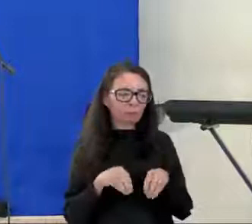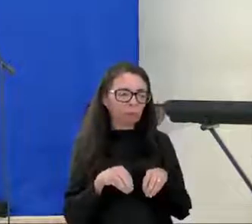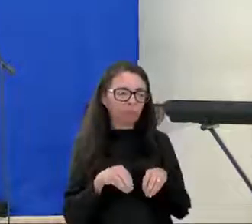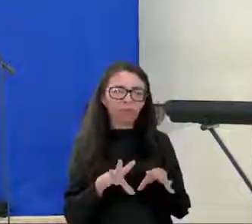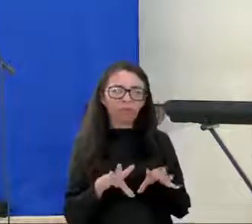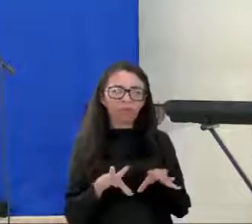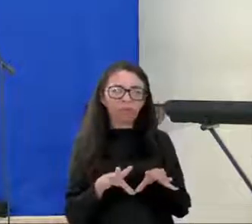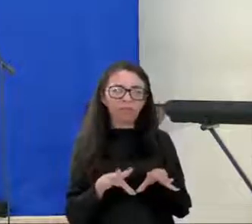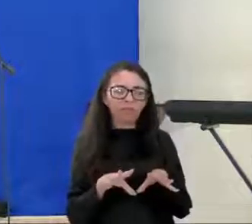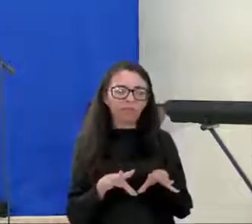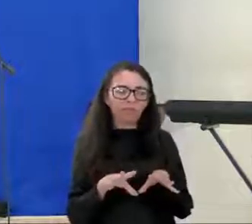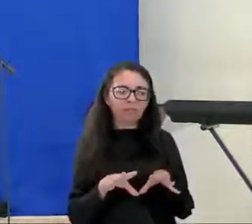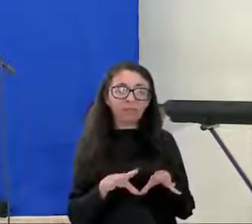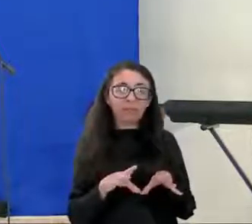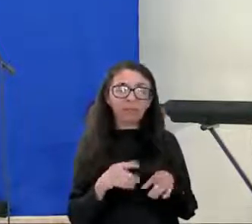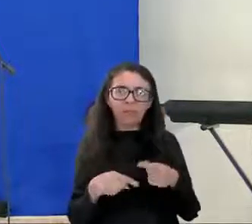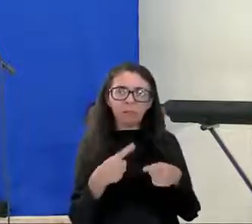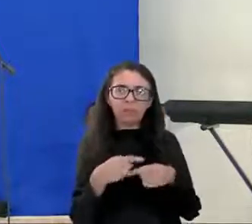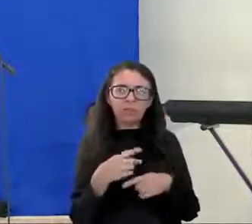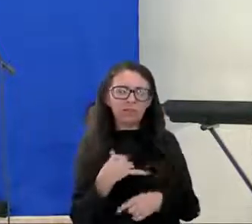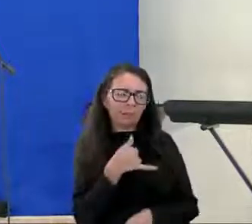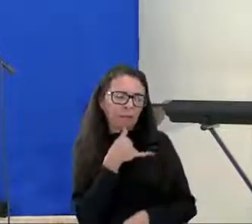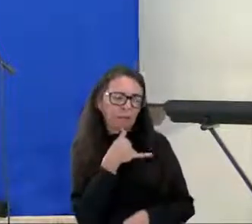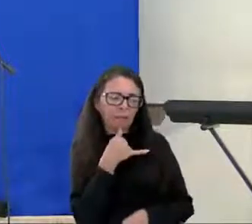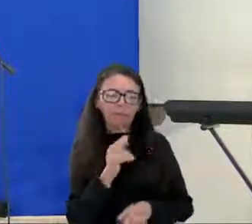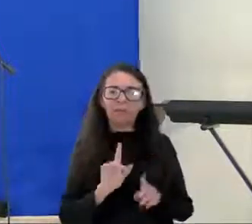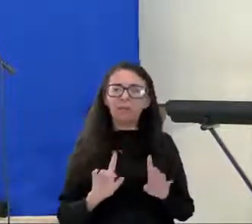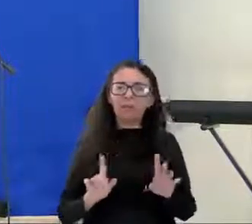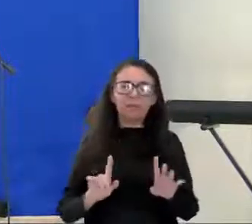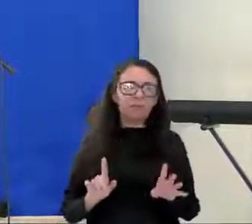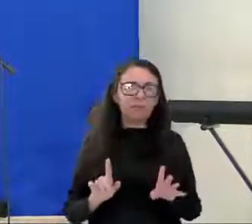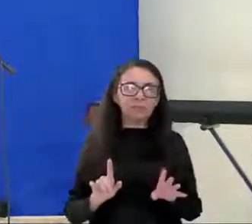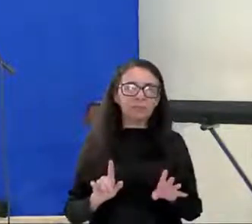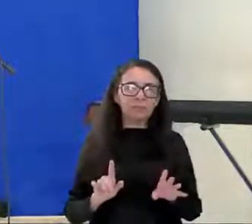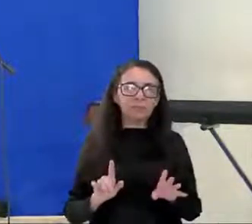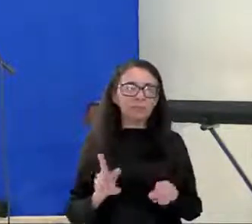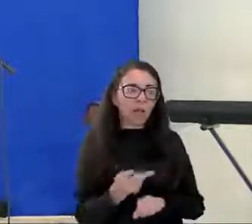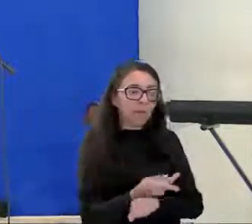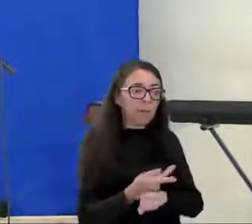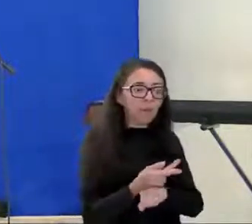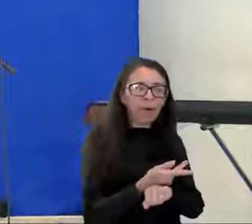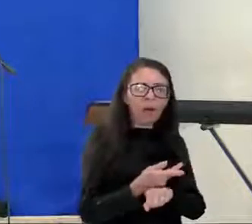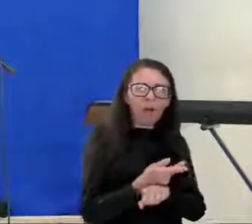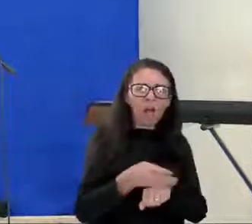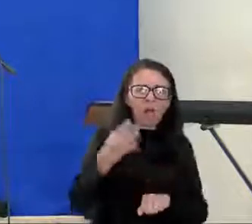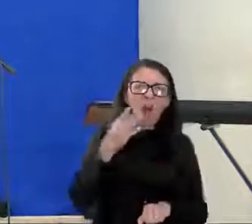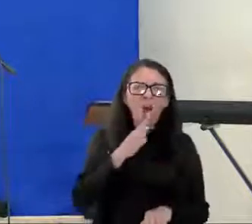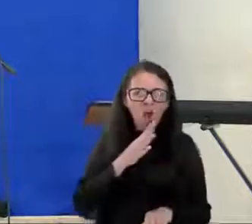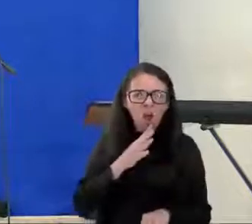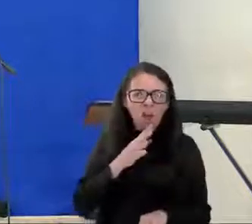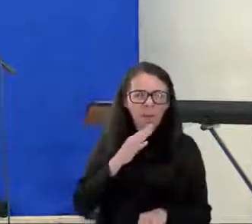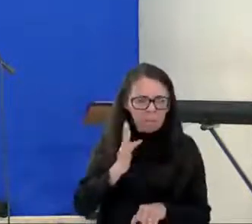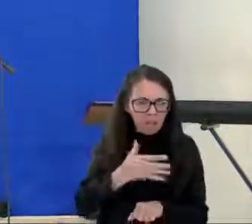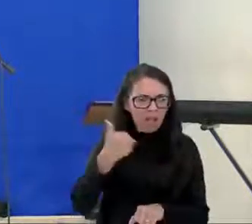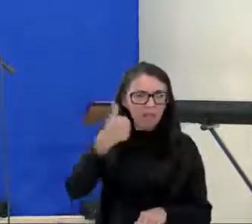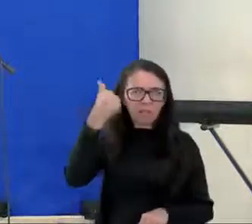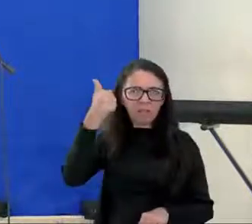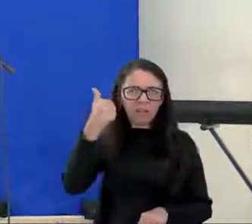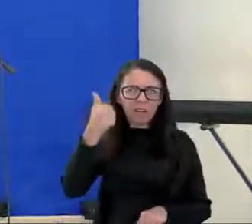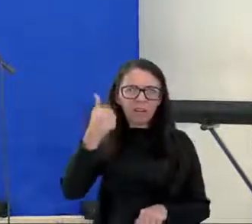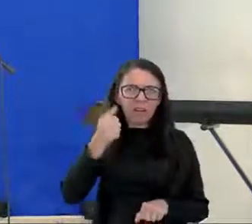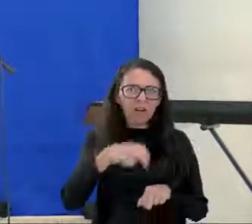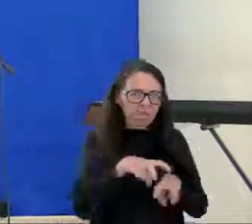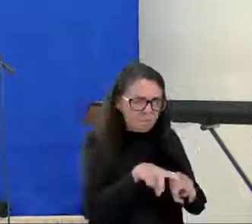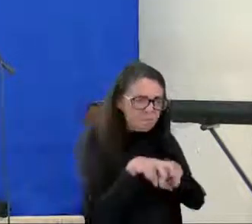Alguém quer fazer alguma oração final? Eu estou sempre fazendo, iniciando e finalizando. Se tiver alguém,